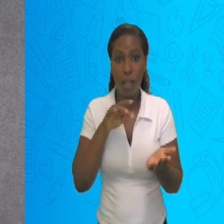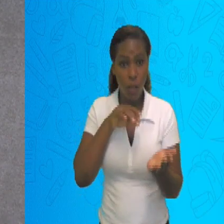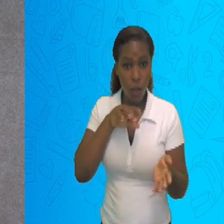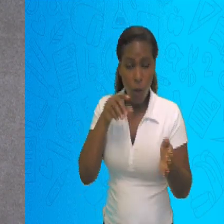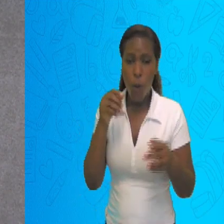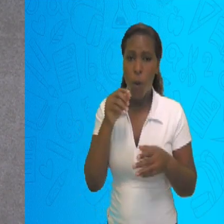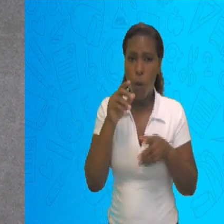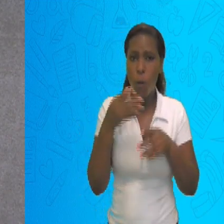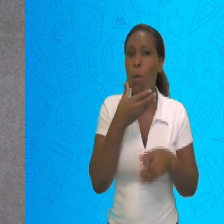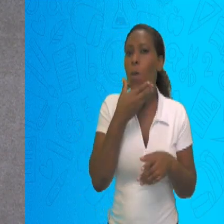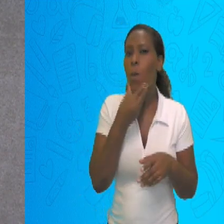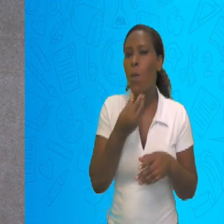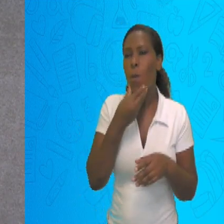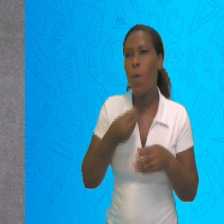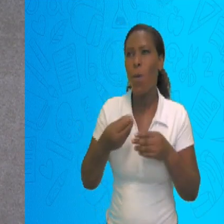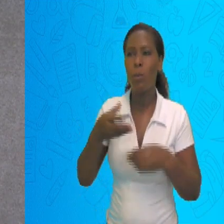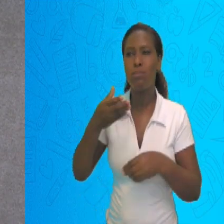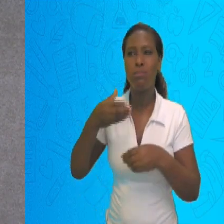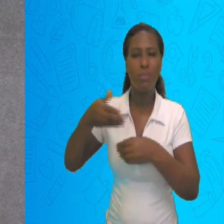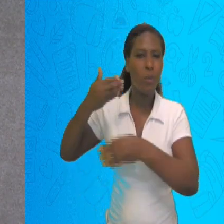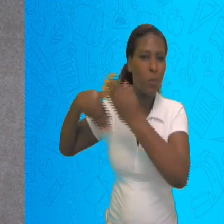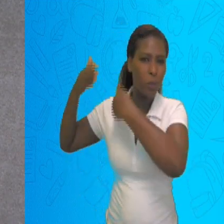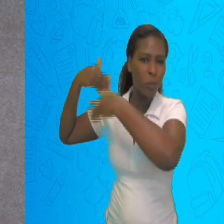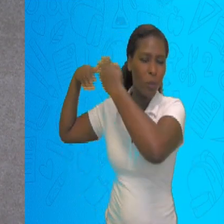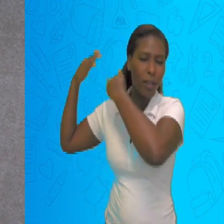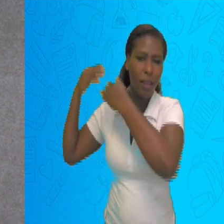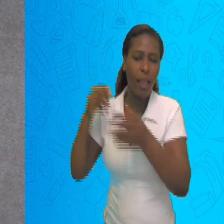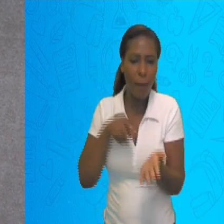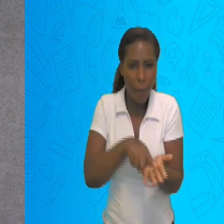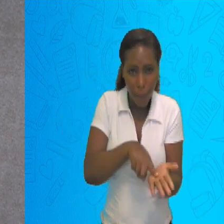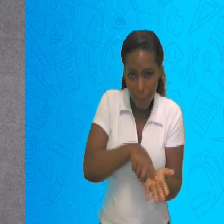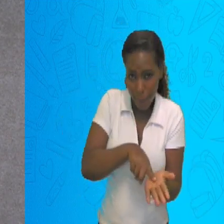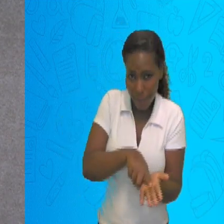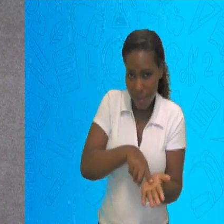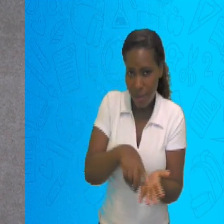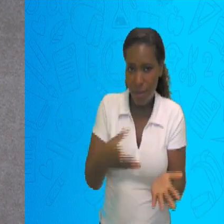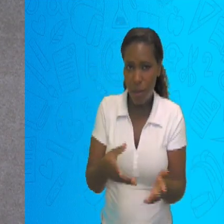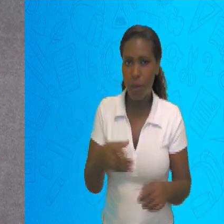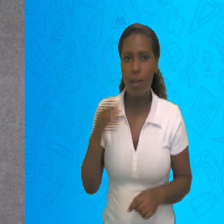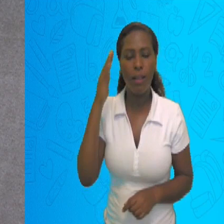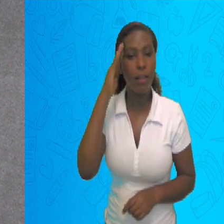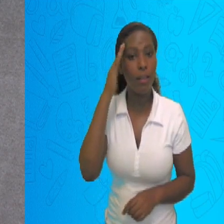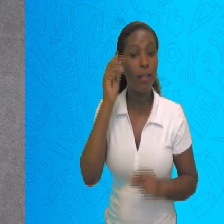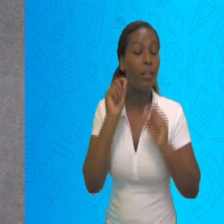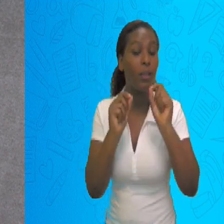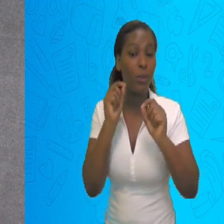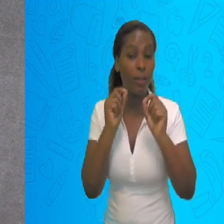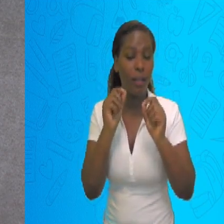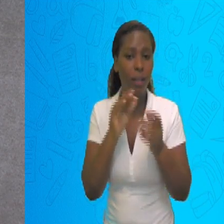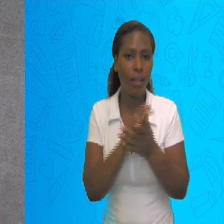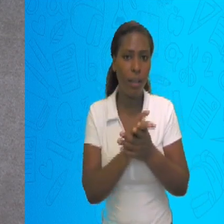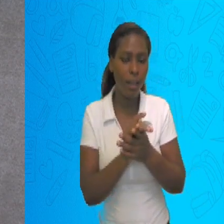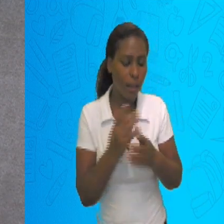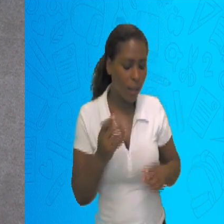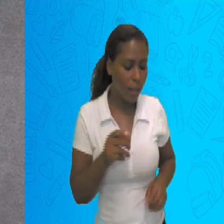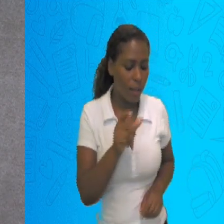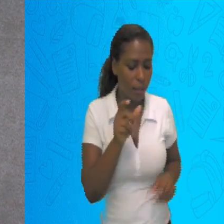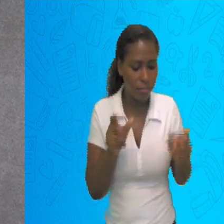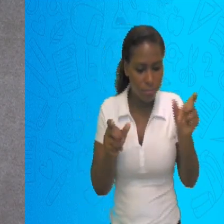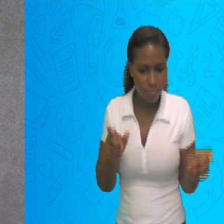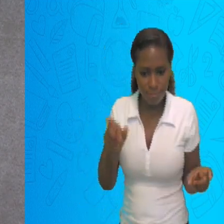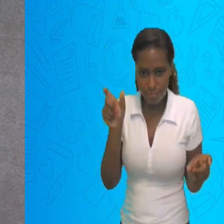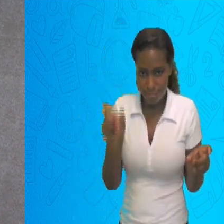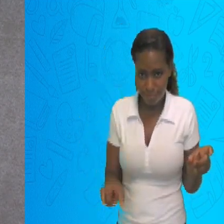que compreende que o início desse processo de colonização portuguesa foi um desencontro, sim, de